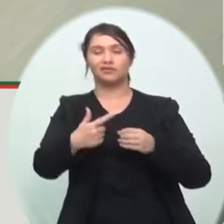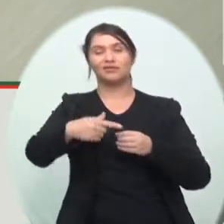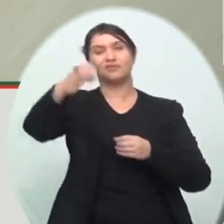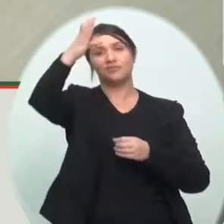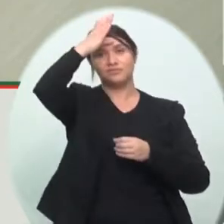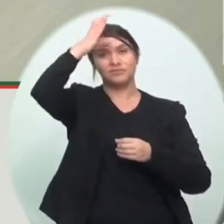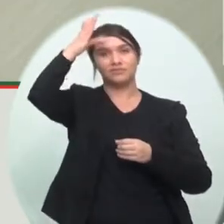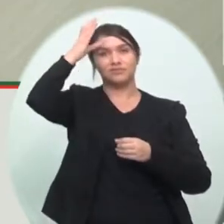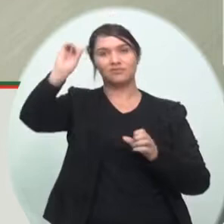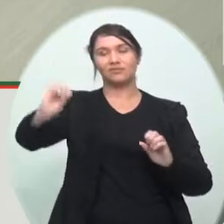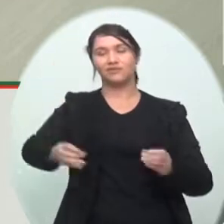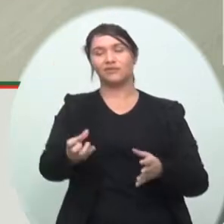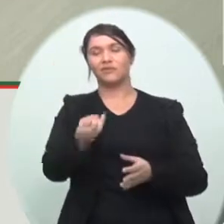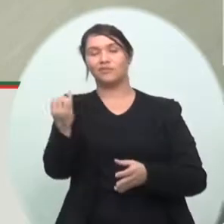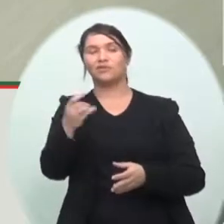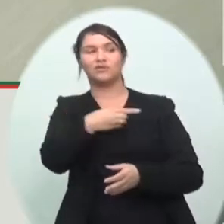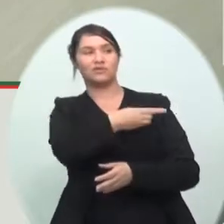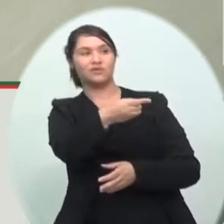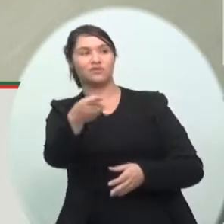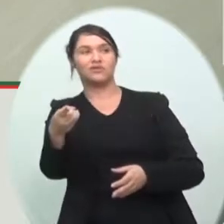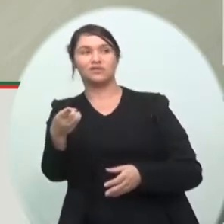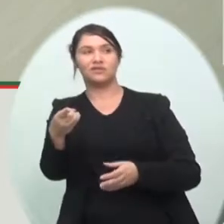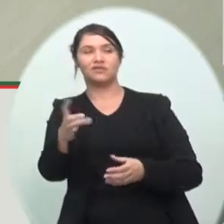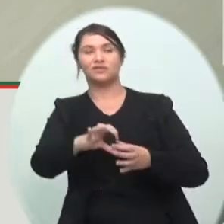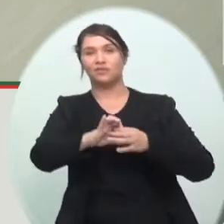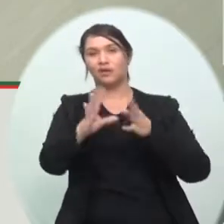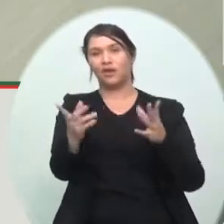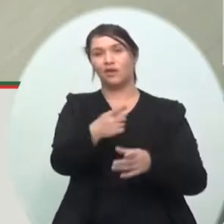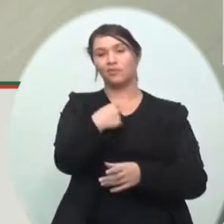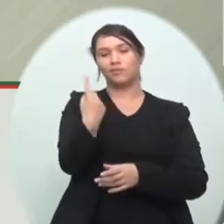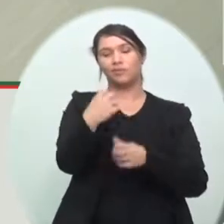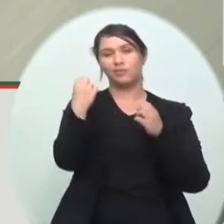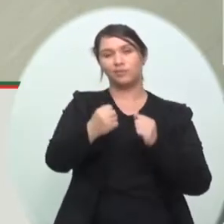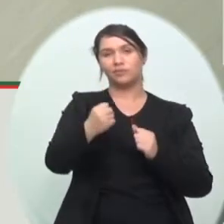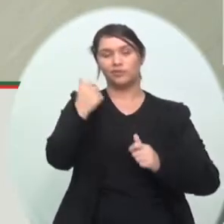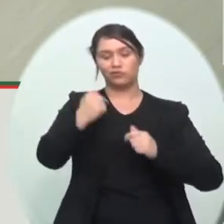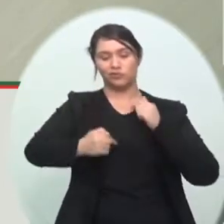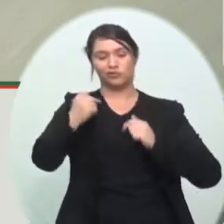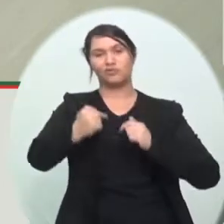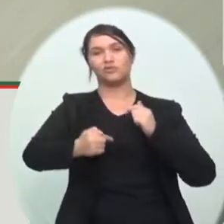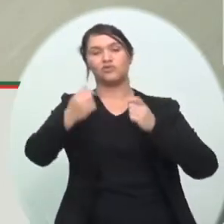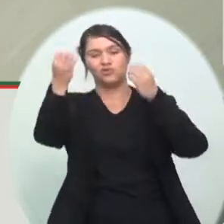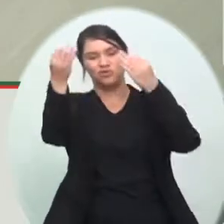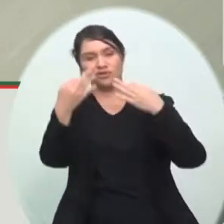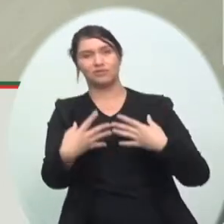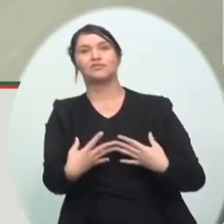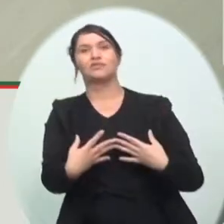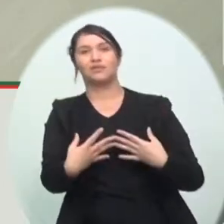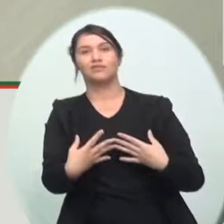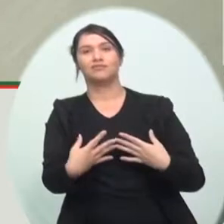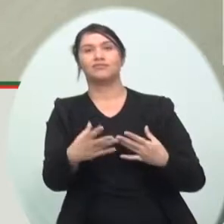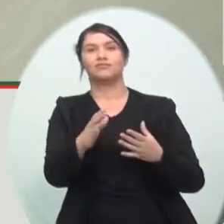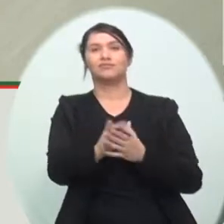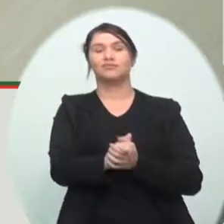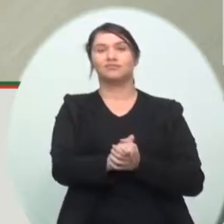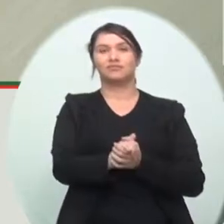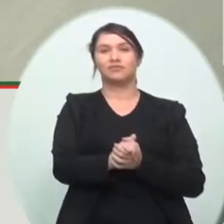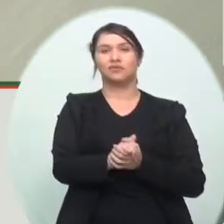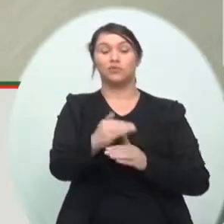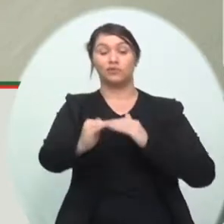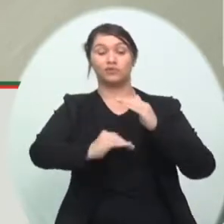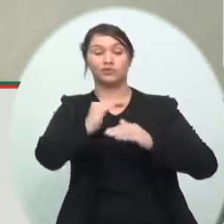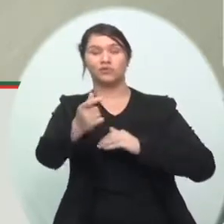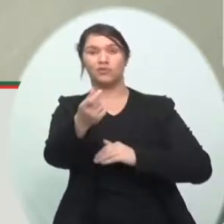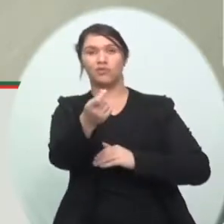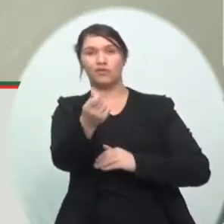nos dando essa oportunidade de falarmos um pouco mais sobre esse nosso novo viés de desenvolvimento econômico. Gostaria de agradecer a